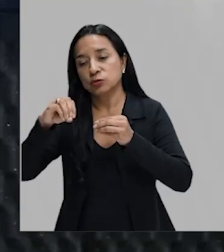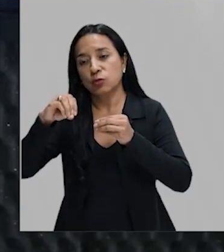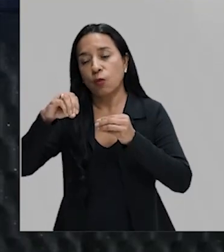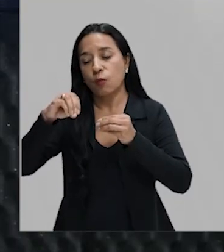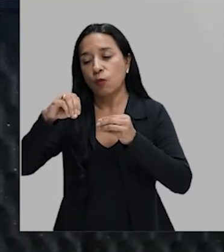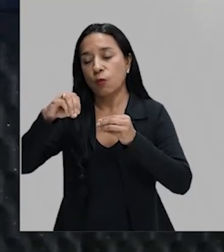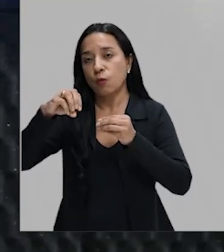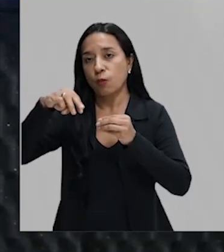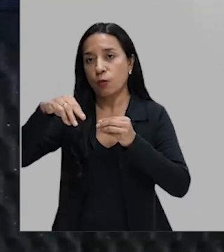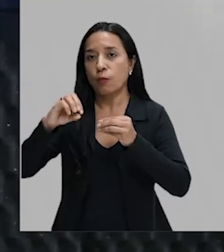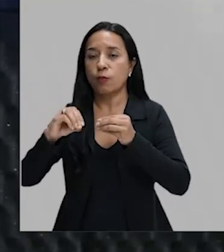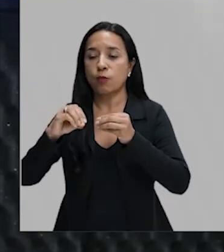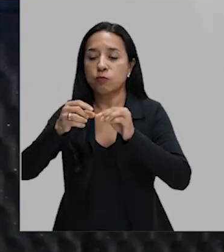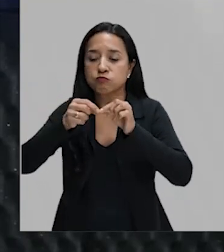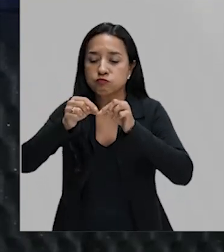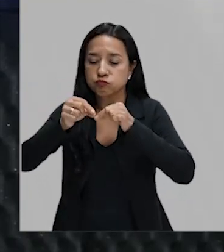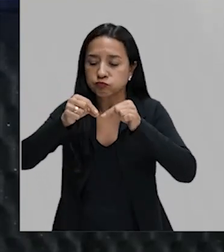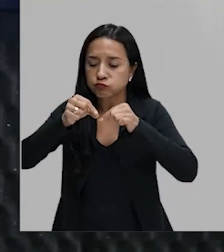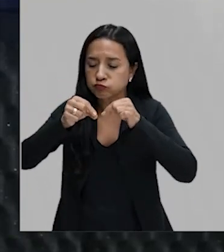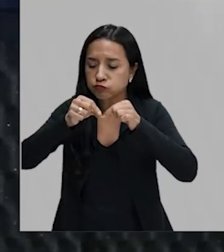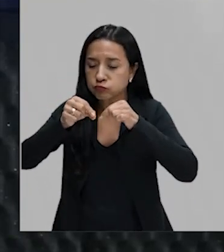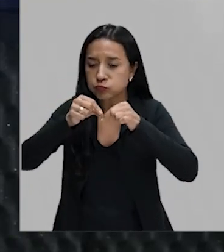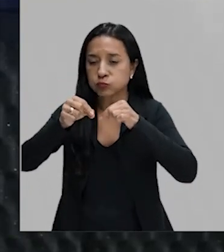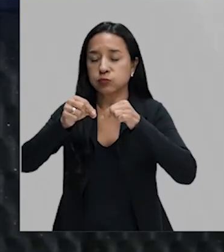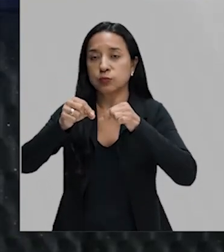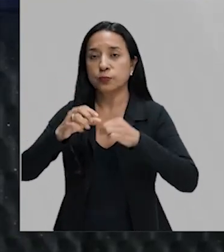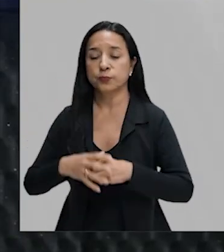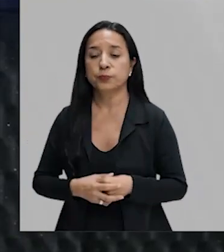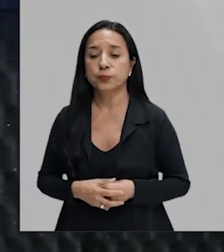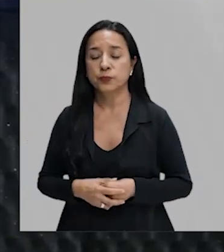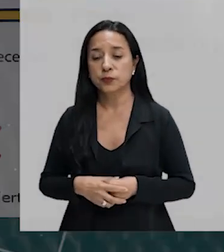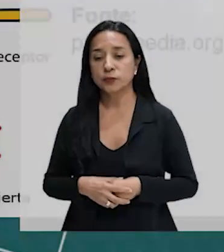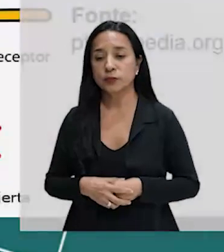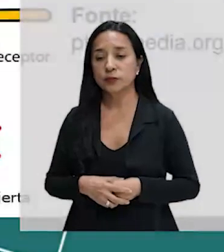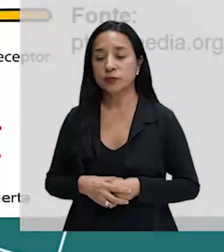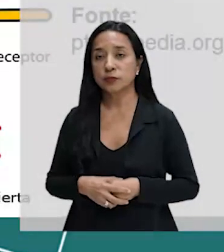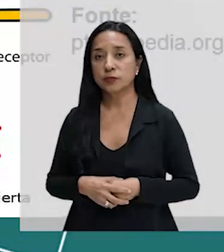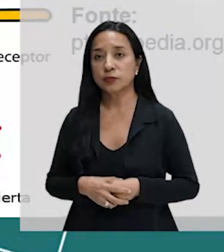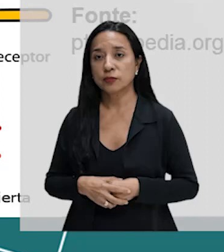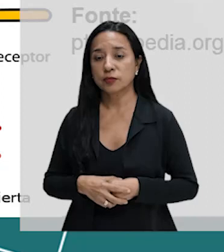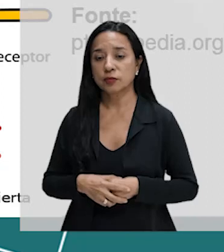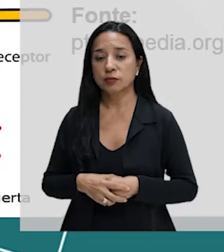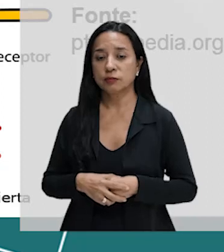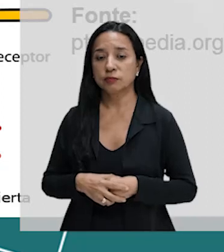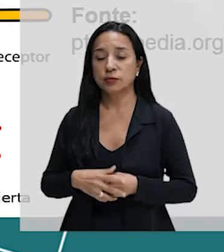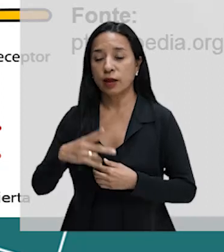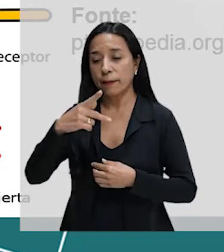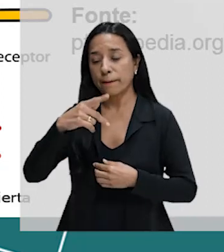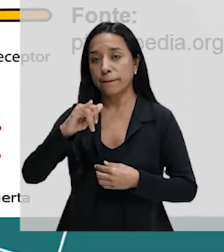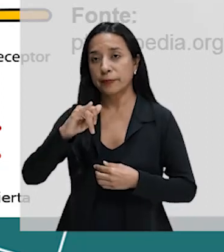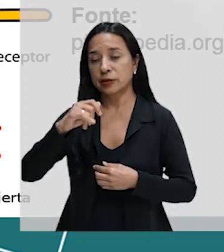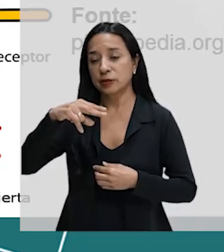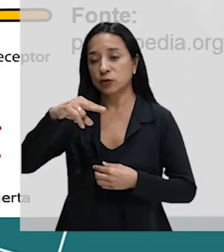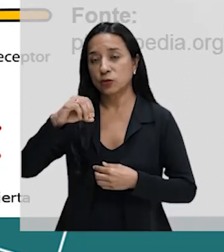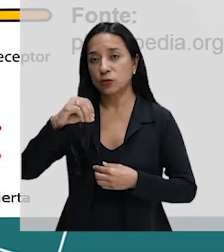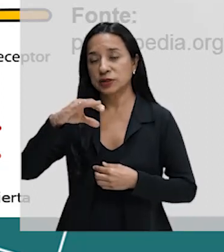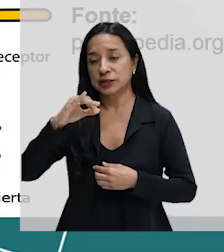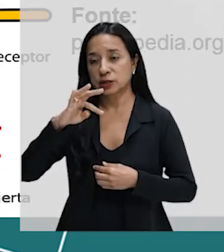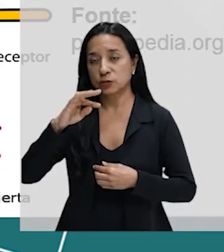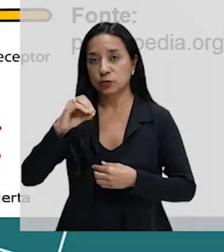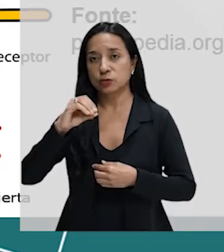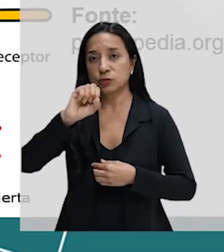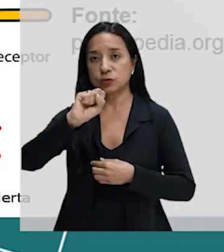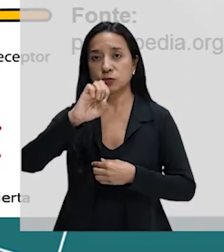enzimas, são organelas que contêm enzimas digestivas. No caso da pinocitose, ao invés de ser uma partícula